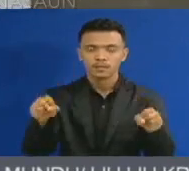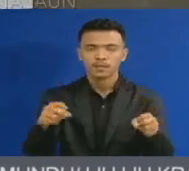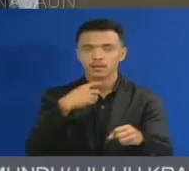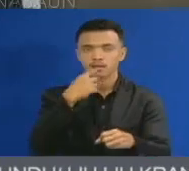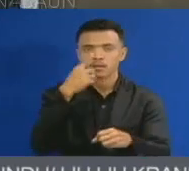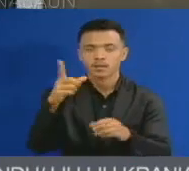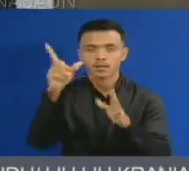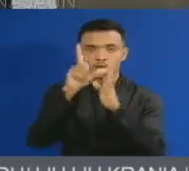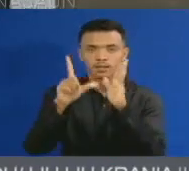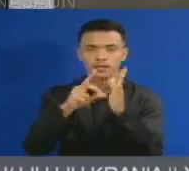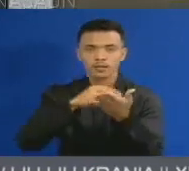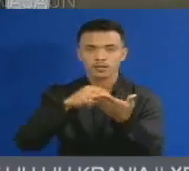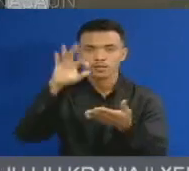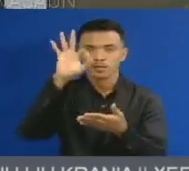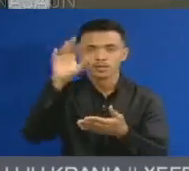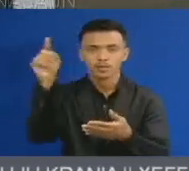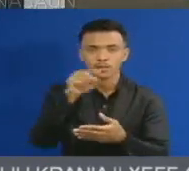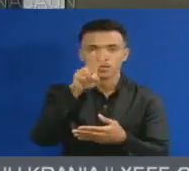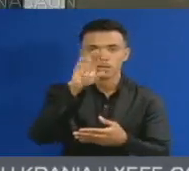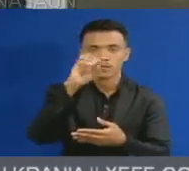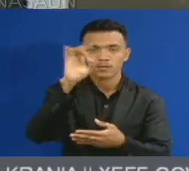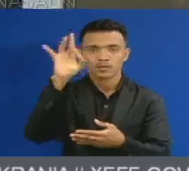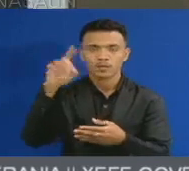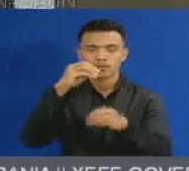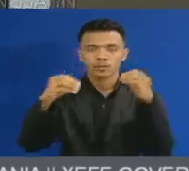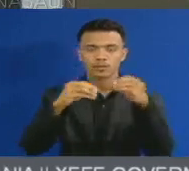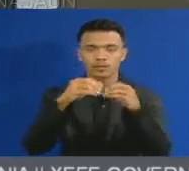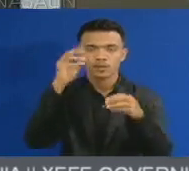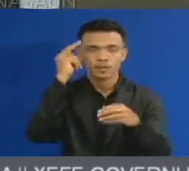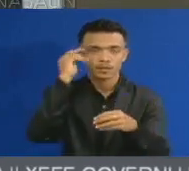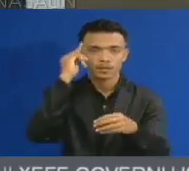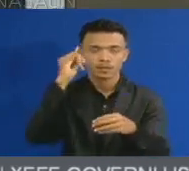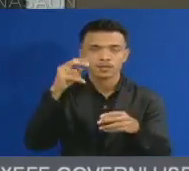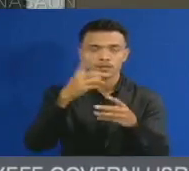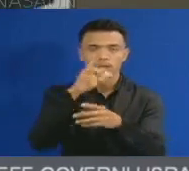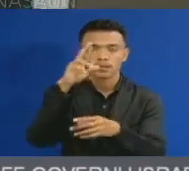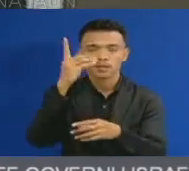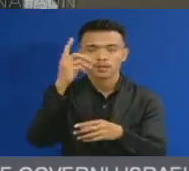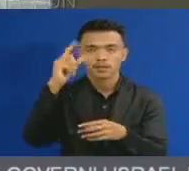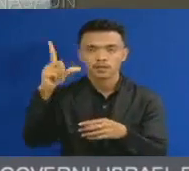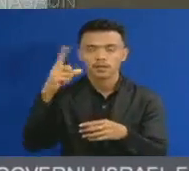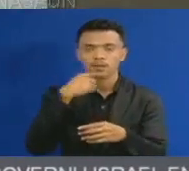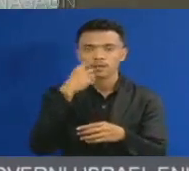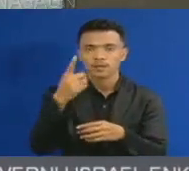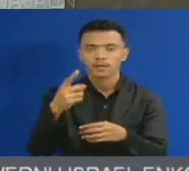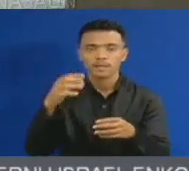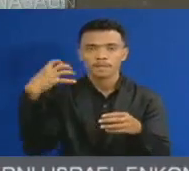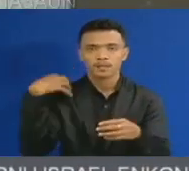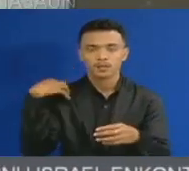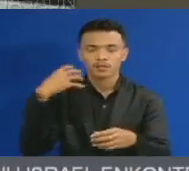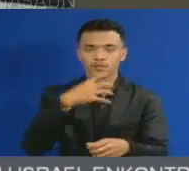afirma, lei numero sia bar rihun rua walu, conaba Sistema Nacional Inteligência República Democrática Timor-Leste Hatete,